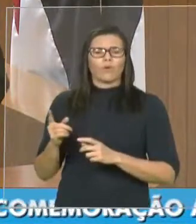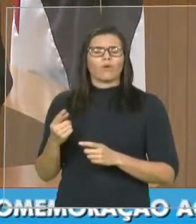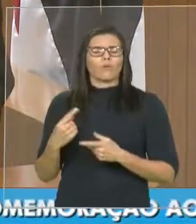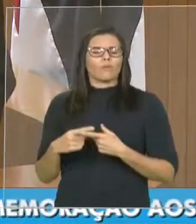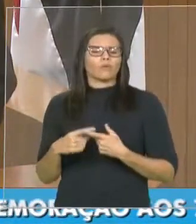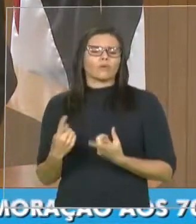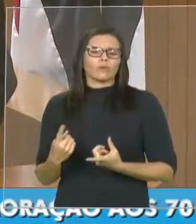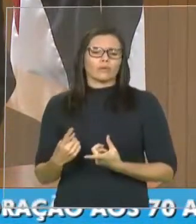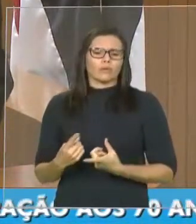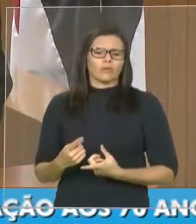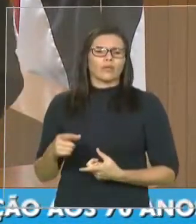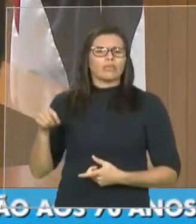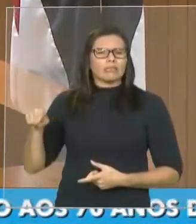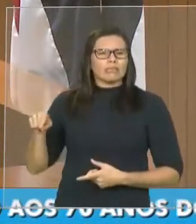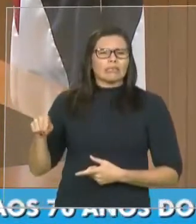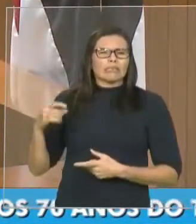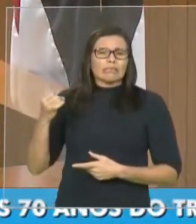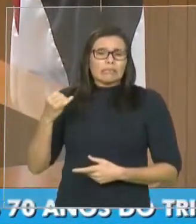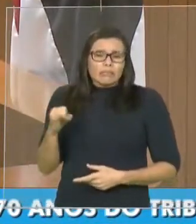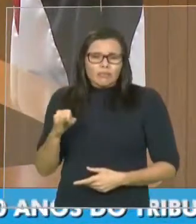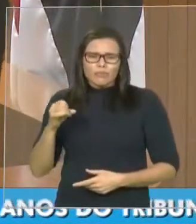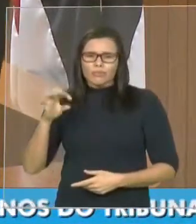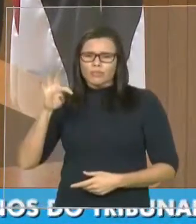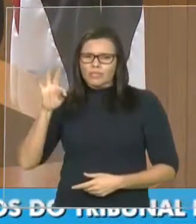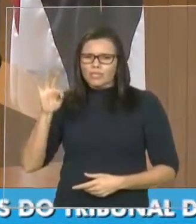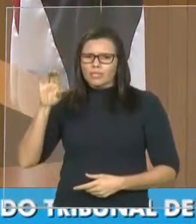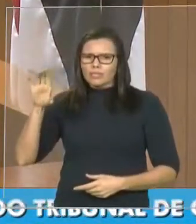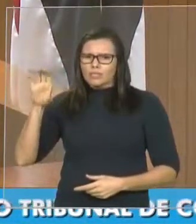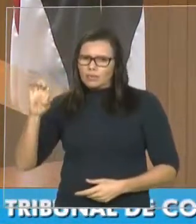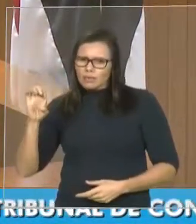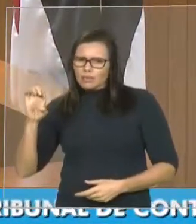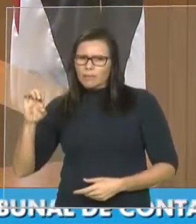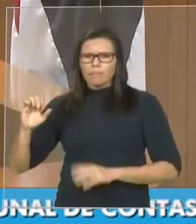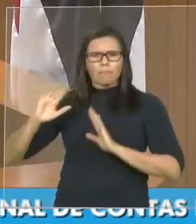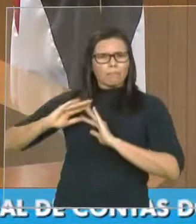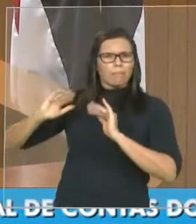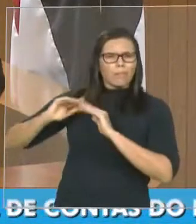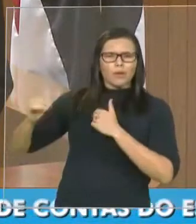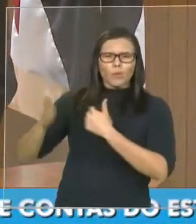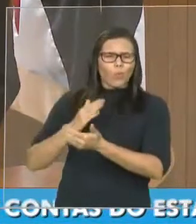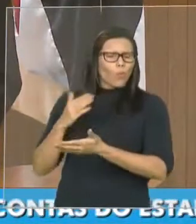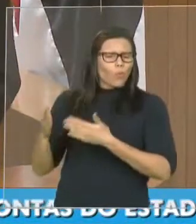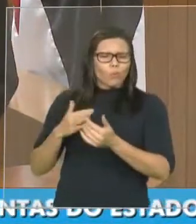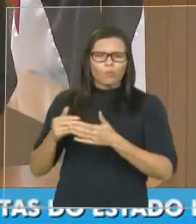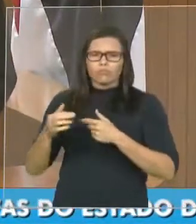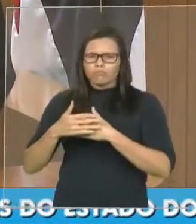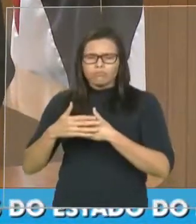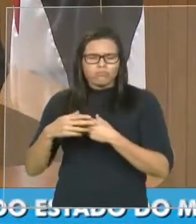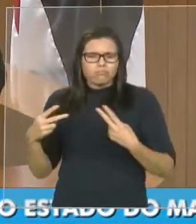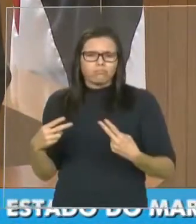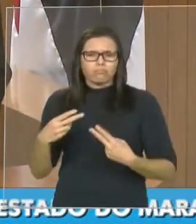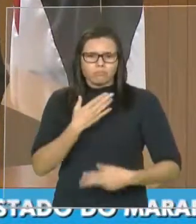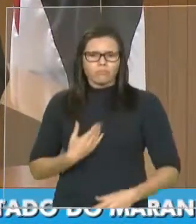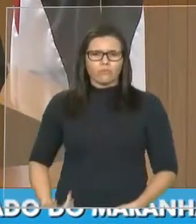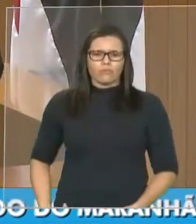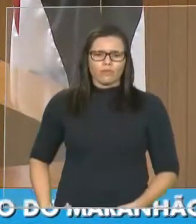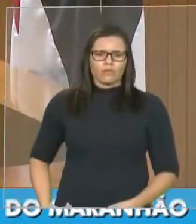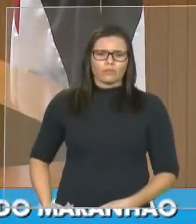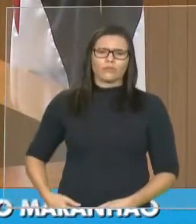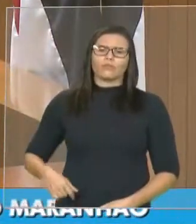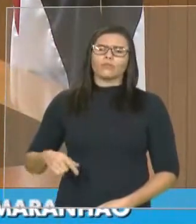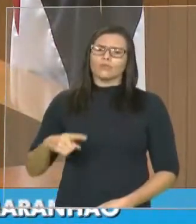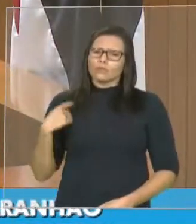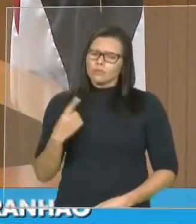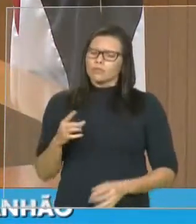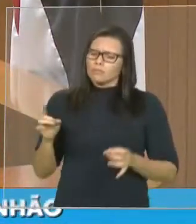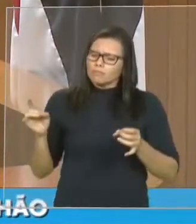Contas demanda, nós sempre, quando não dá, a gente vai chorar no presidente, vai chorar em algum conselheiro, mas sempre que possível, presidente, a gente está à disposição dentro